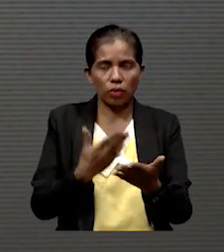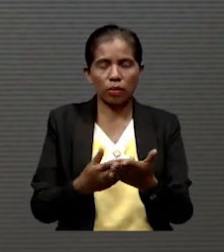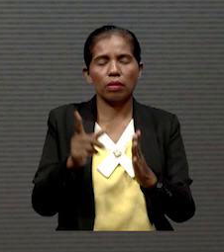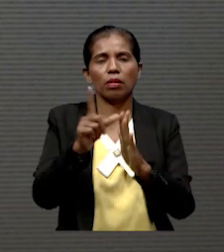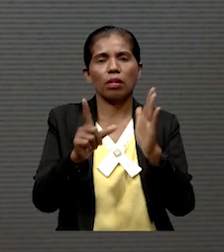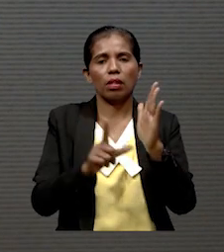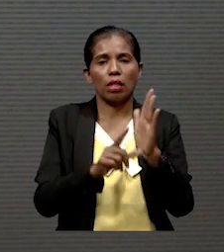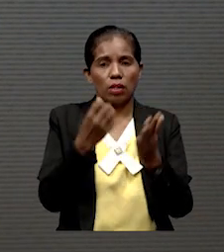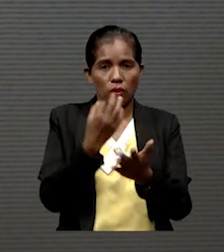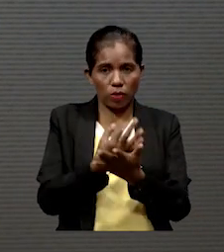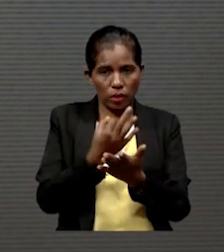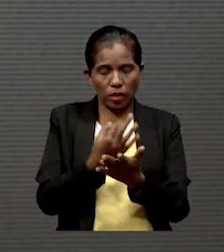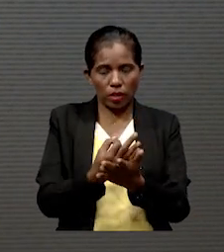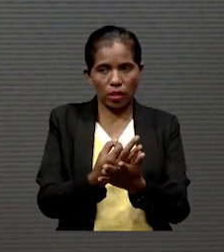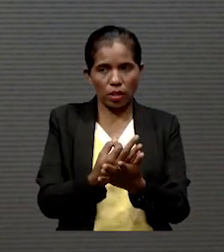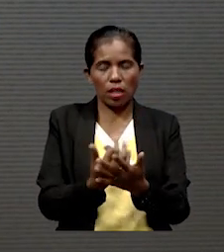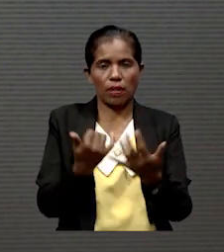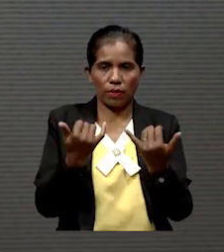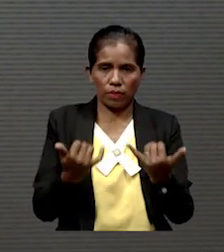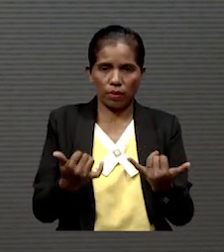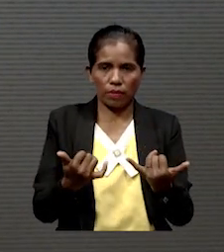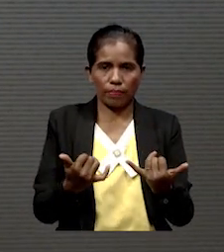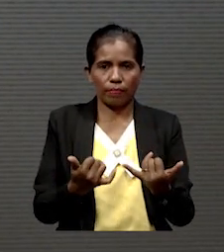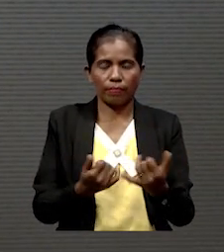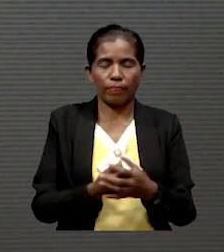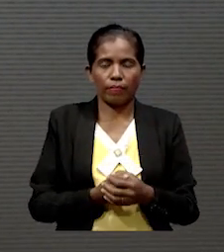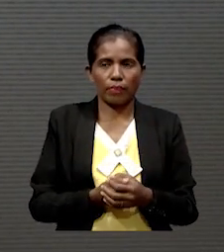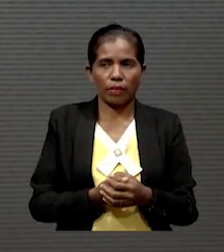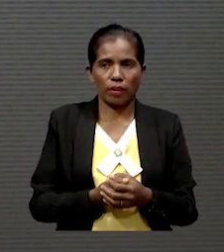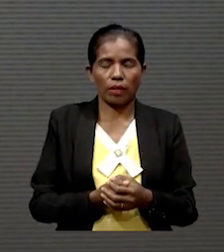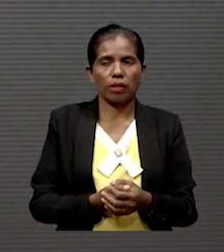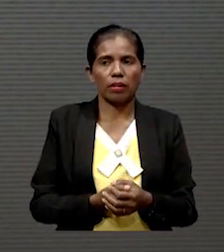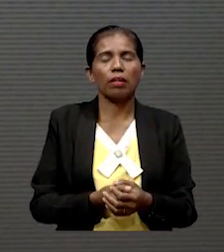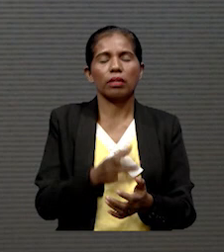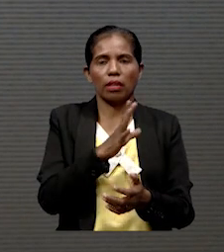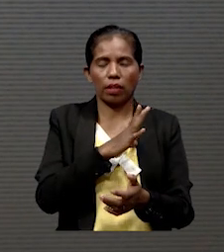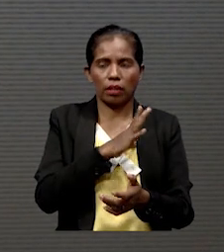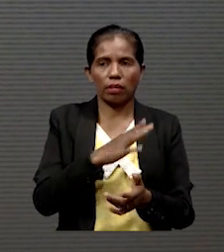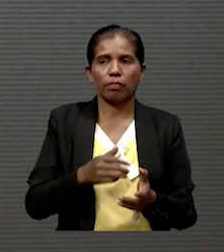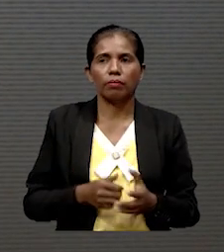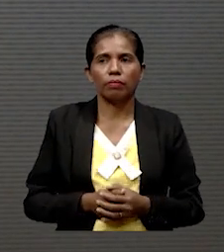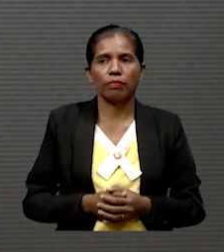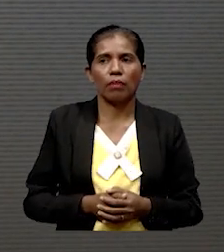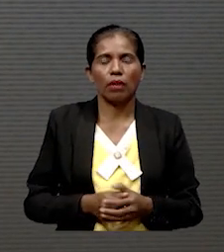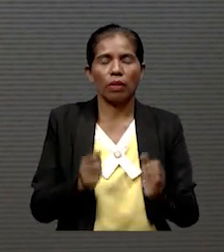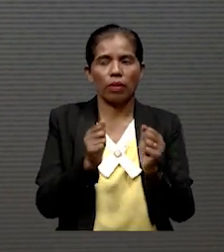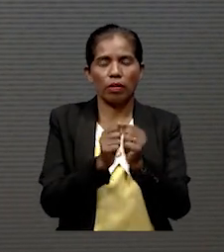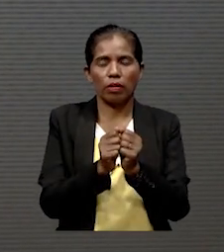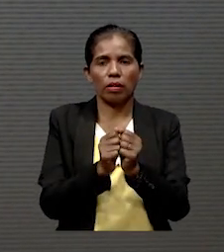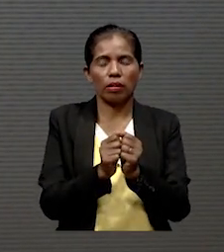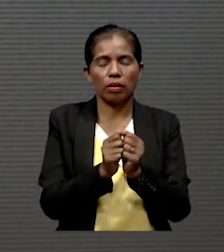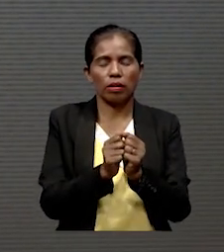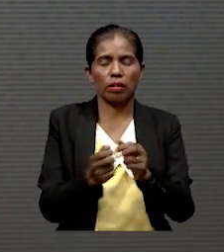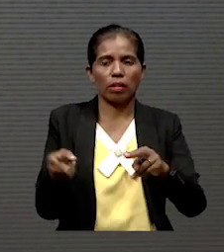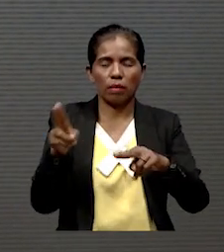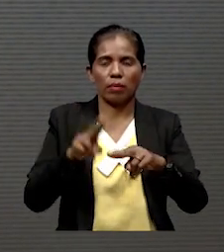orçamento nebe maka agora né vigente ela, vigor ela. Então hoje nesse aumento ba ia